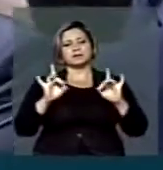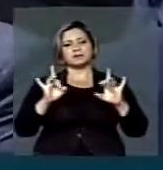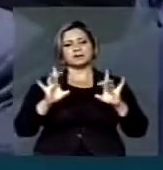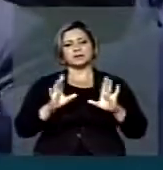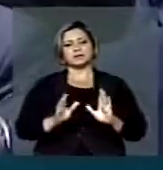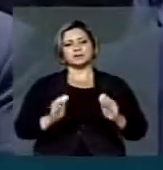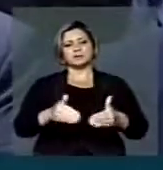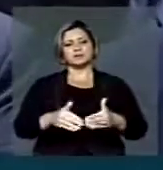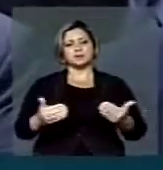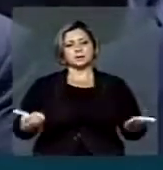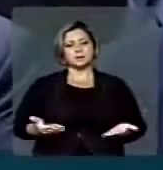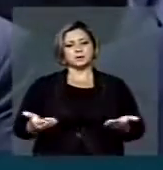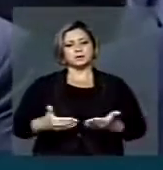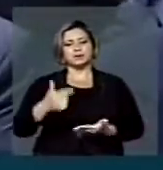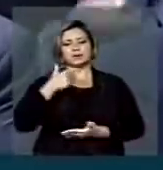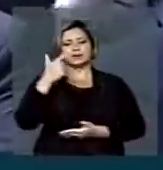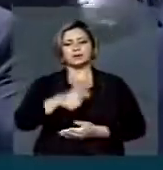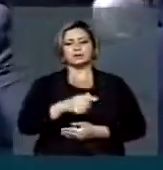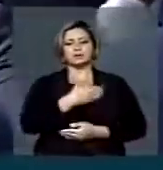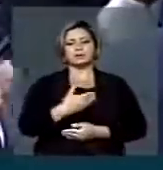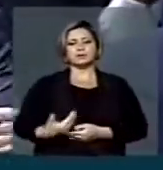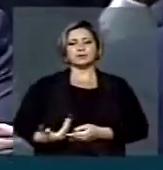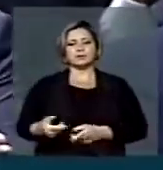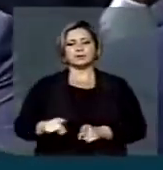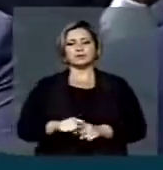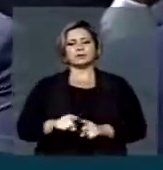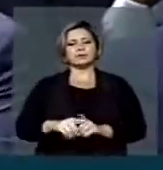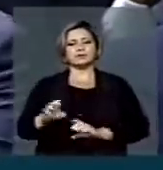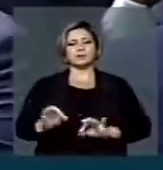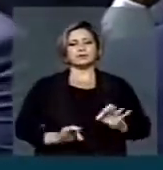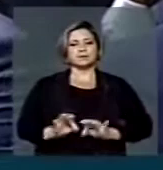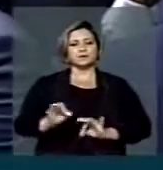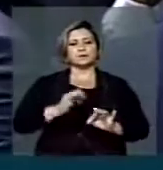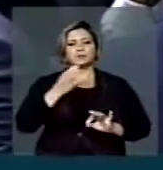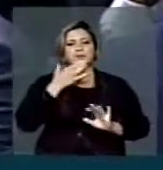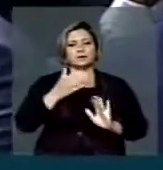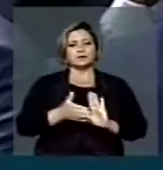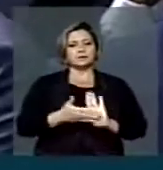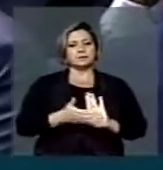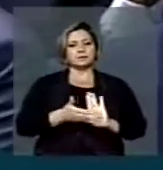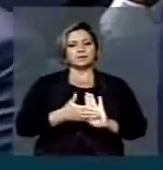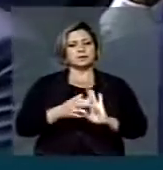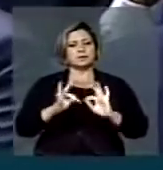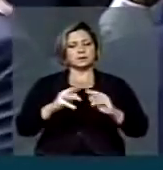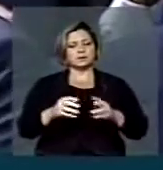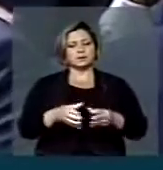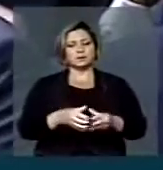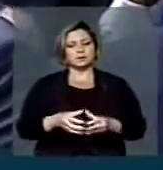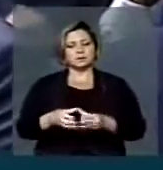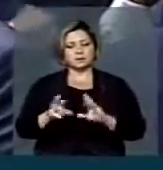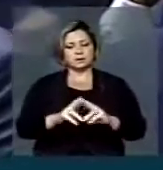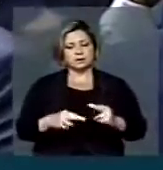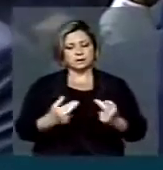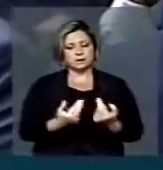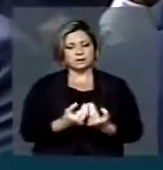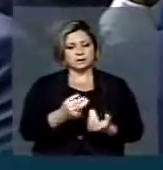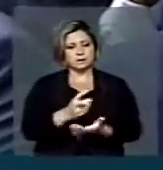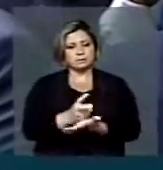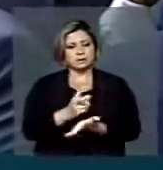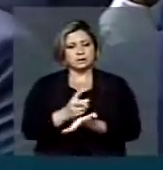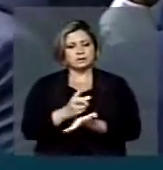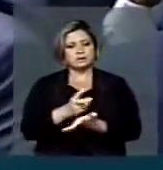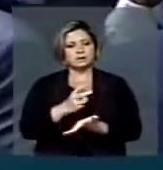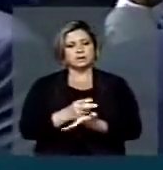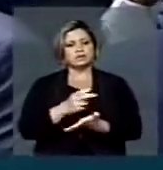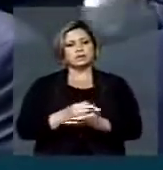foi encaminhada hoje de novo para o governo. Eu acabei de encaminhar para o governo uma proposta que toda a categoria se reuniu conosco, que é a mesma que